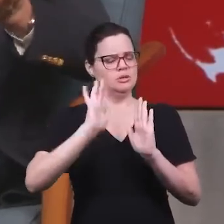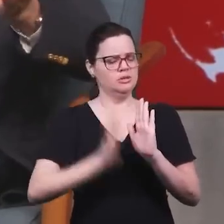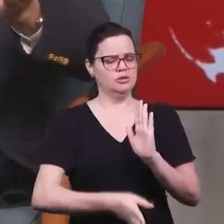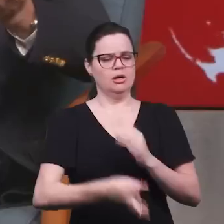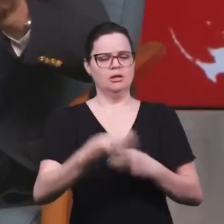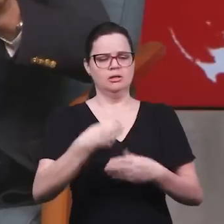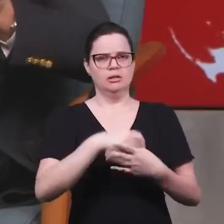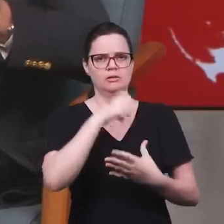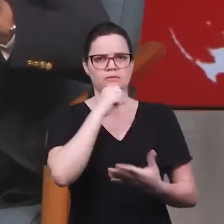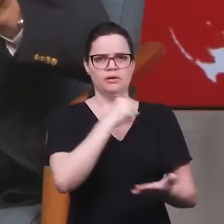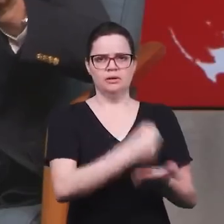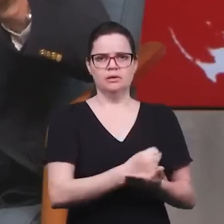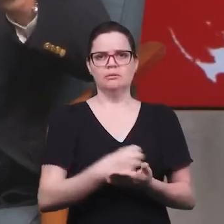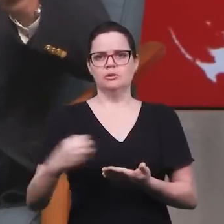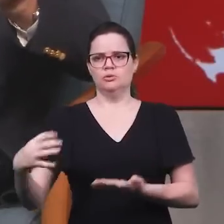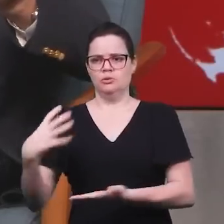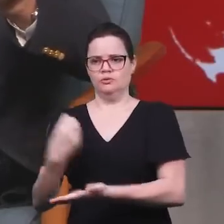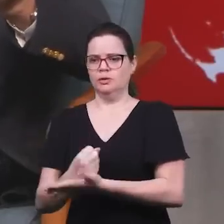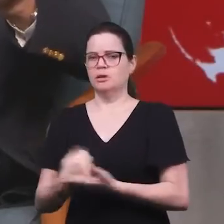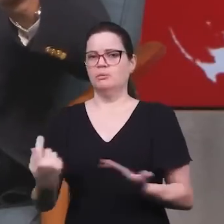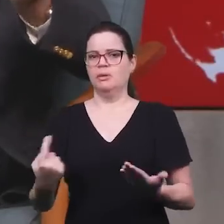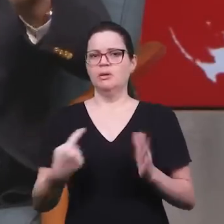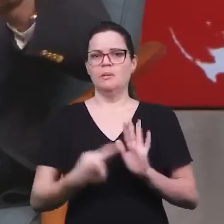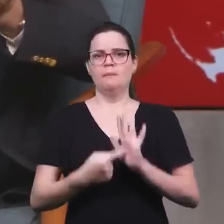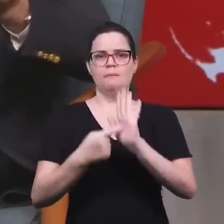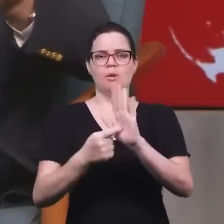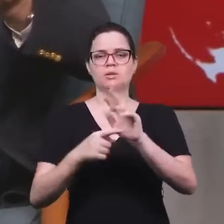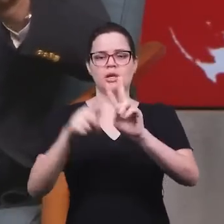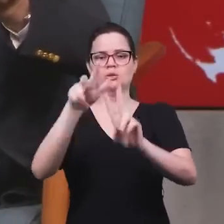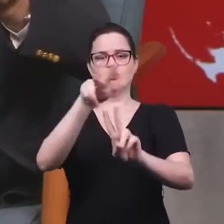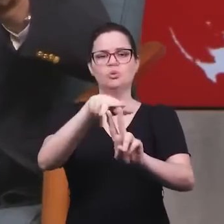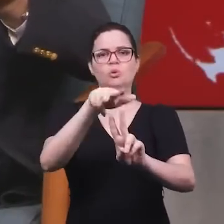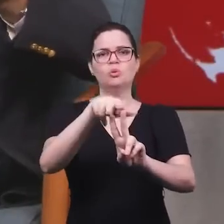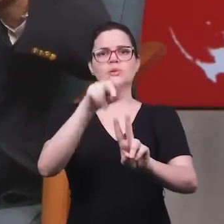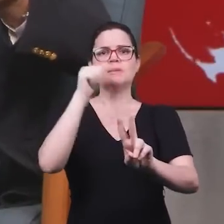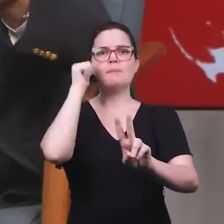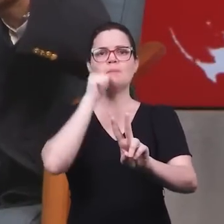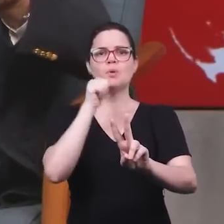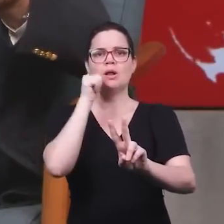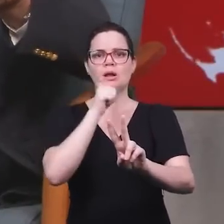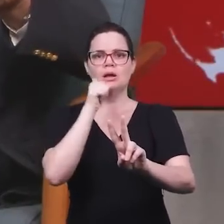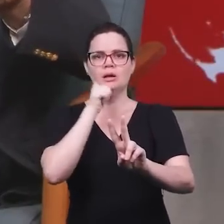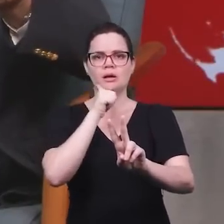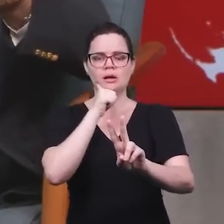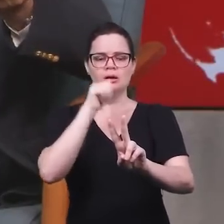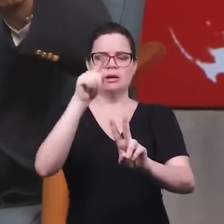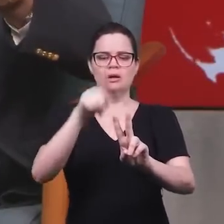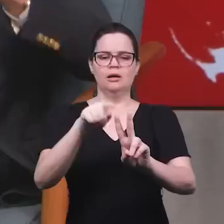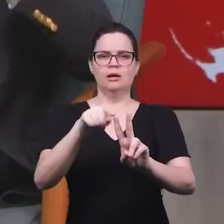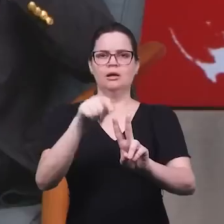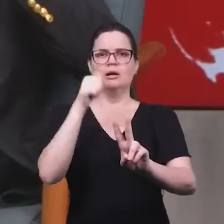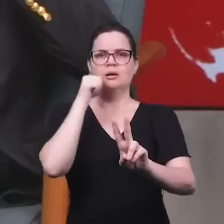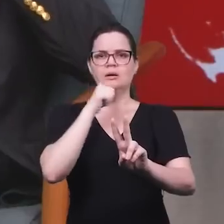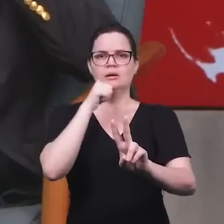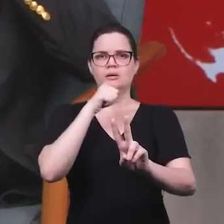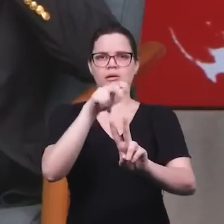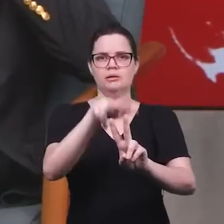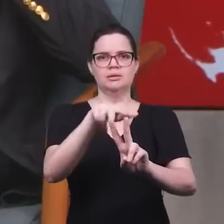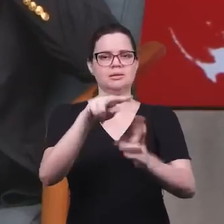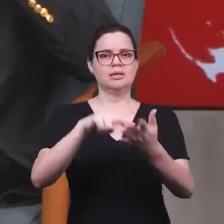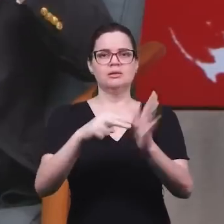duas mulheres, por exemplo, que falam profeticamente de duas igrejas. Nós vamos para o Novo Testamento, duas